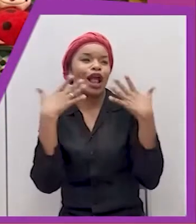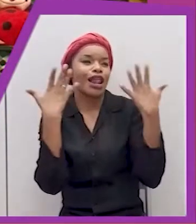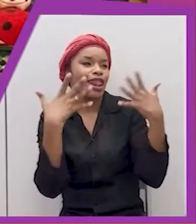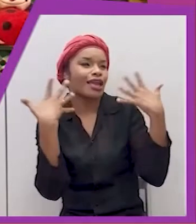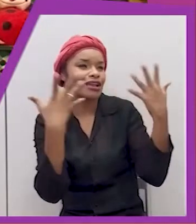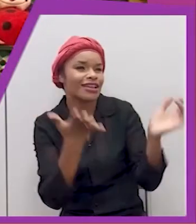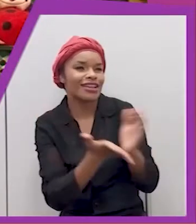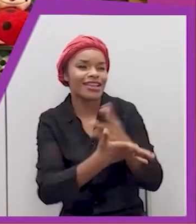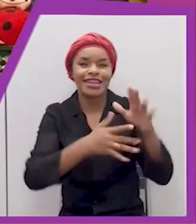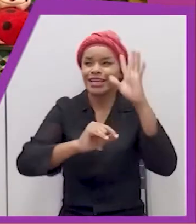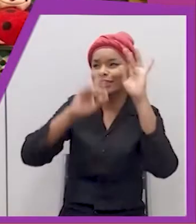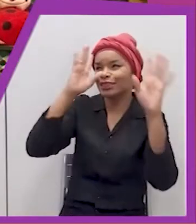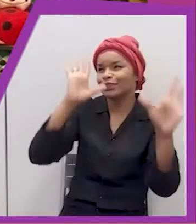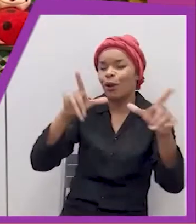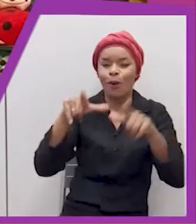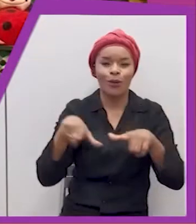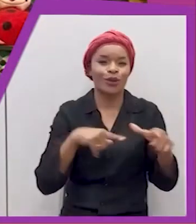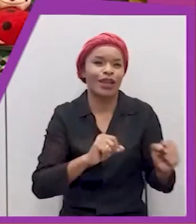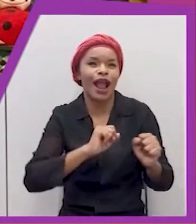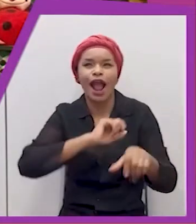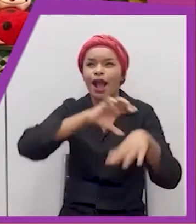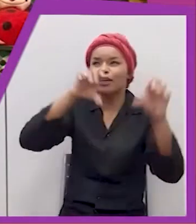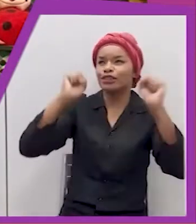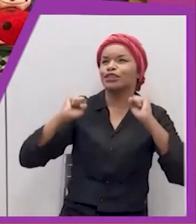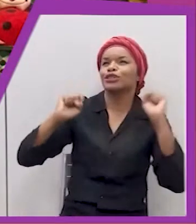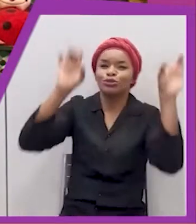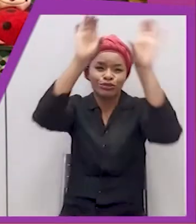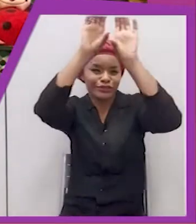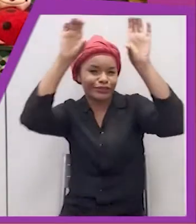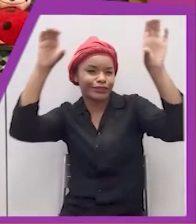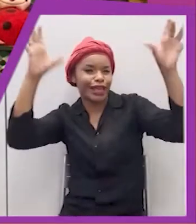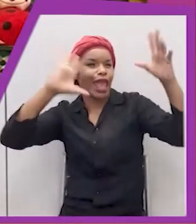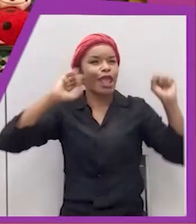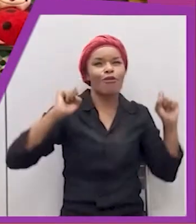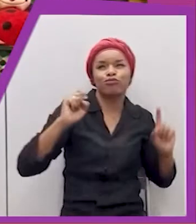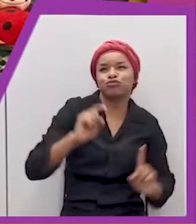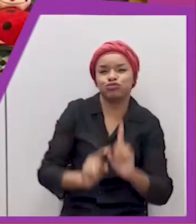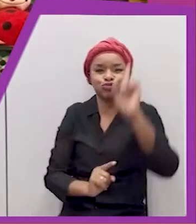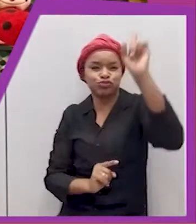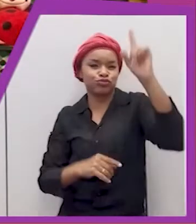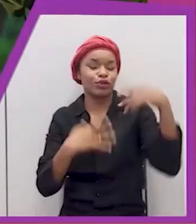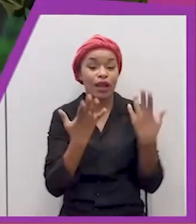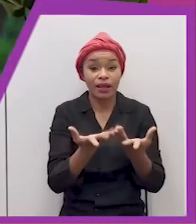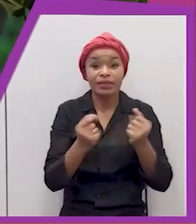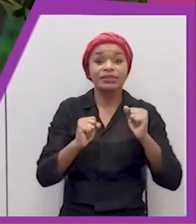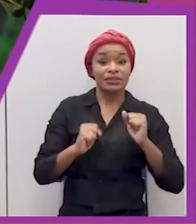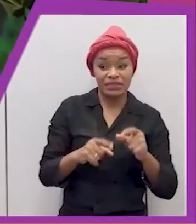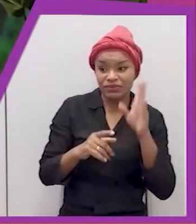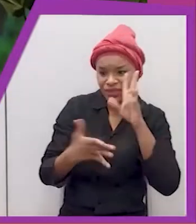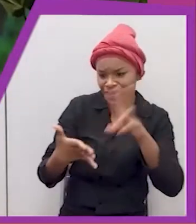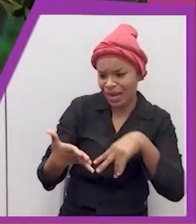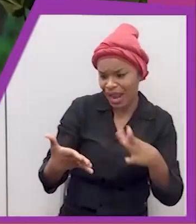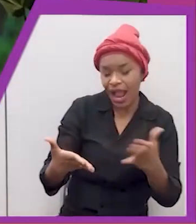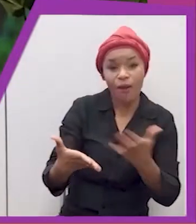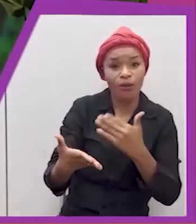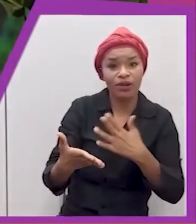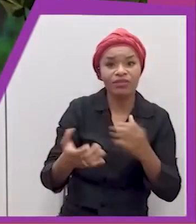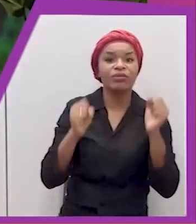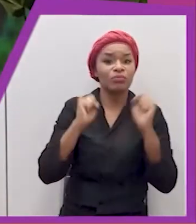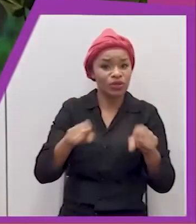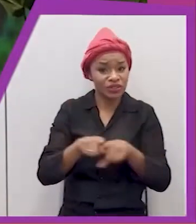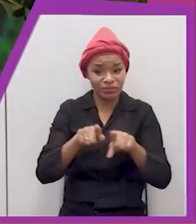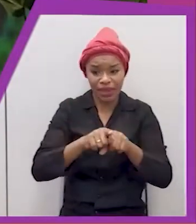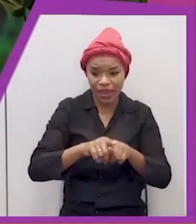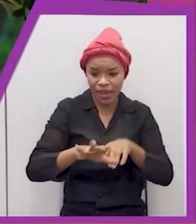não tenha medo de Sentir Não tenha medo de ser emocionar Não tenha medo de rir a chorar porque tudo isso acontece